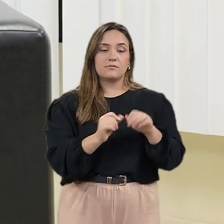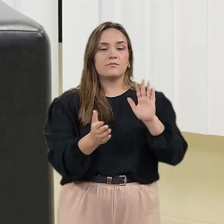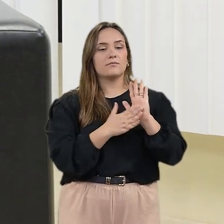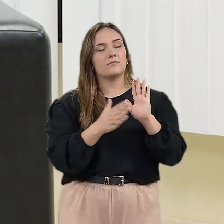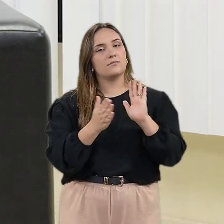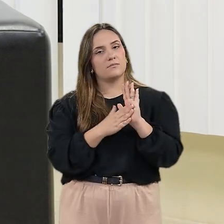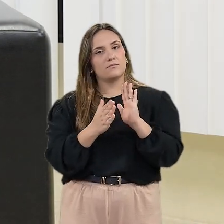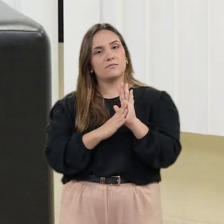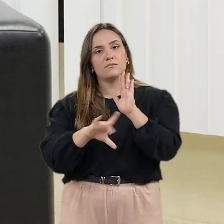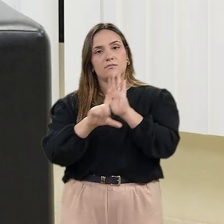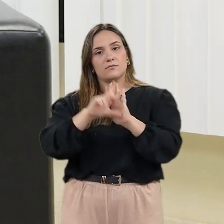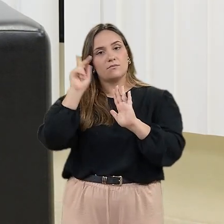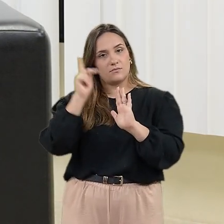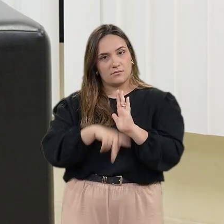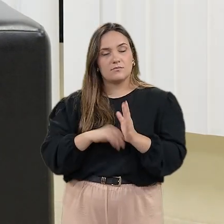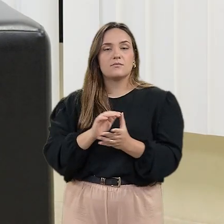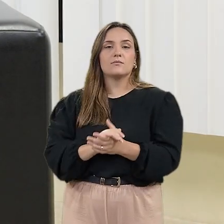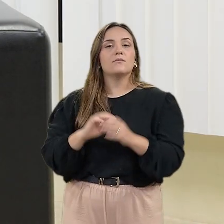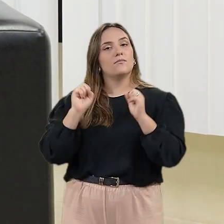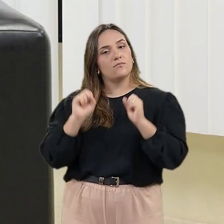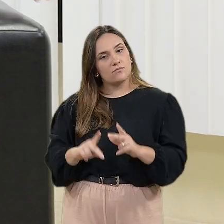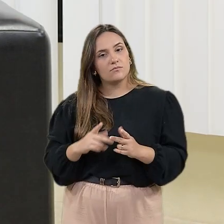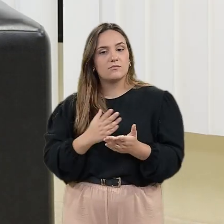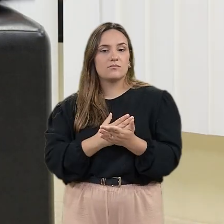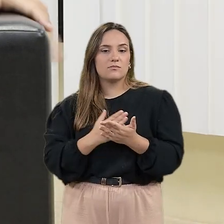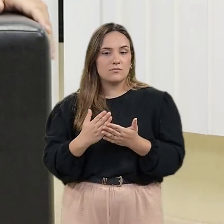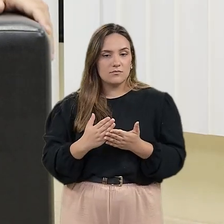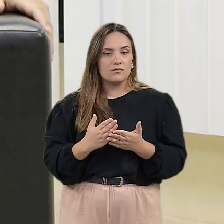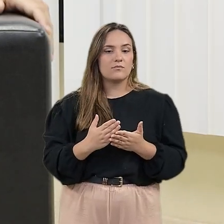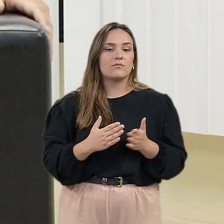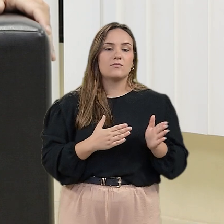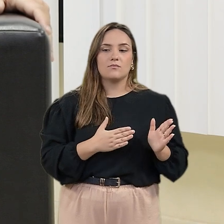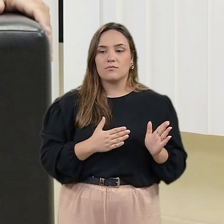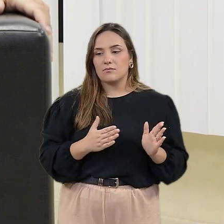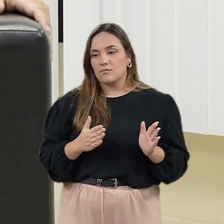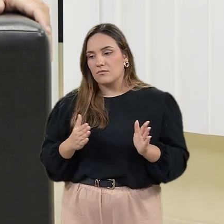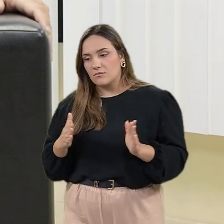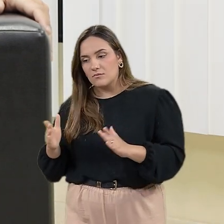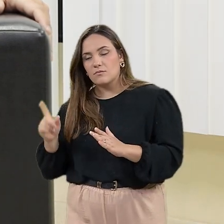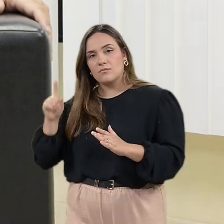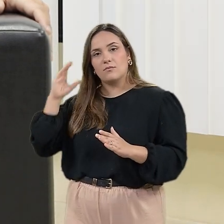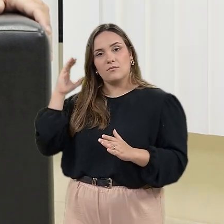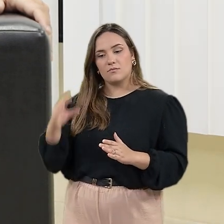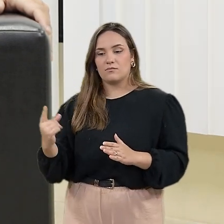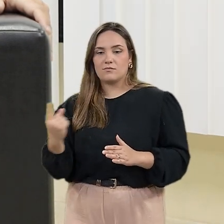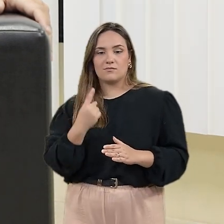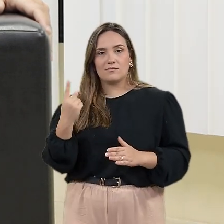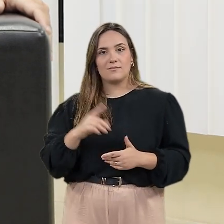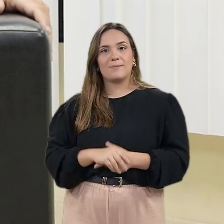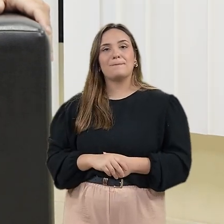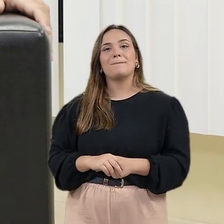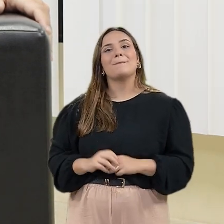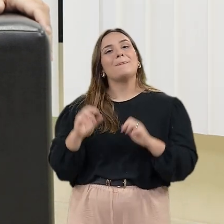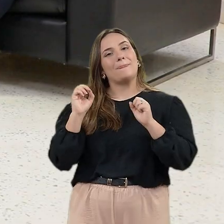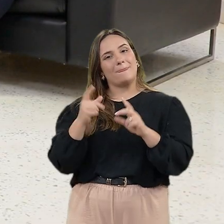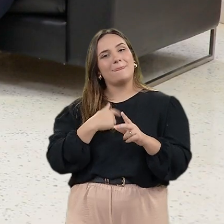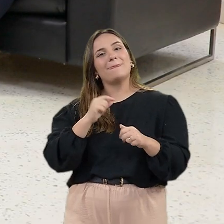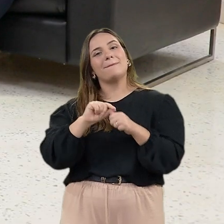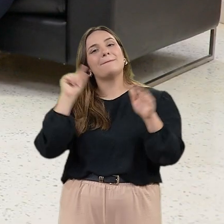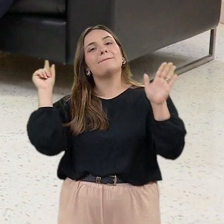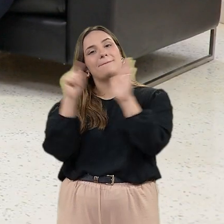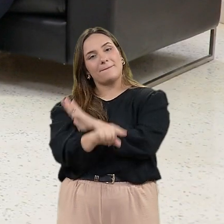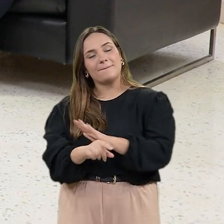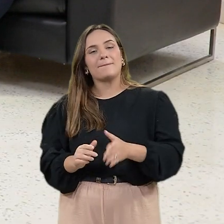de lei. E assim, então, começa toda essa história do feminicídio como crime autônomo. Está até respondida aqui a